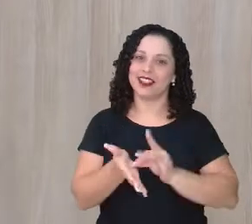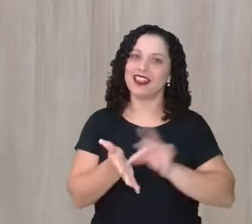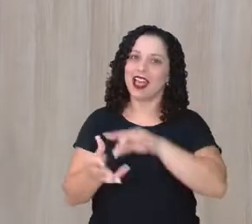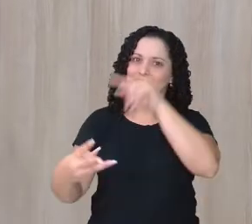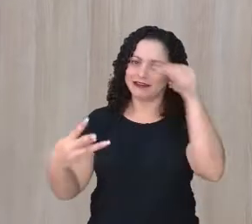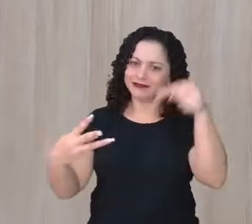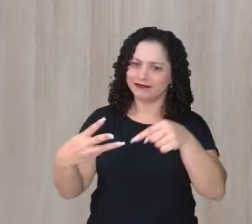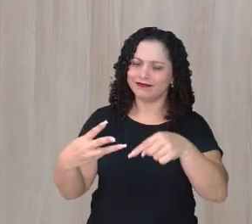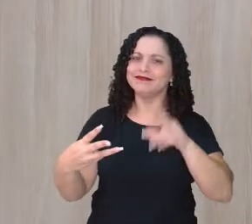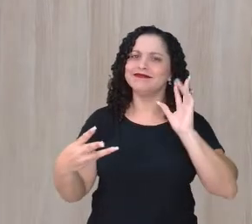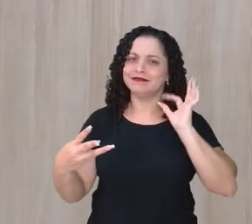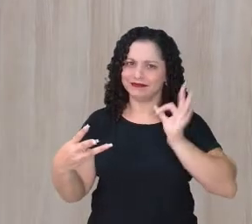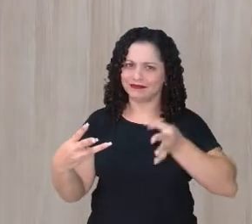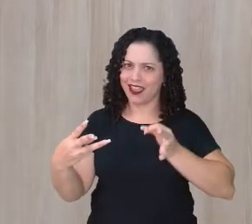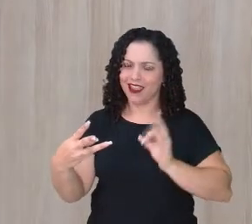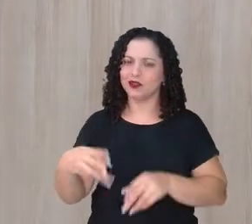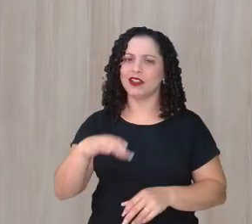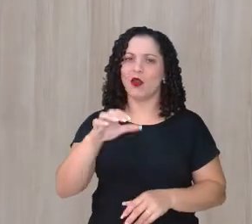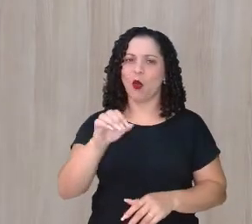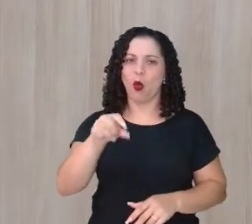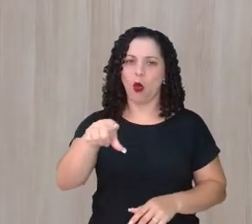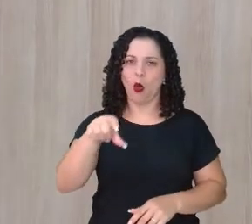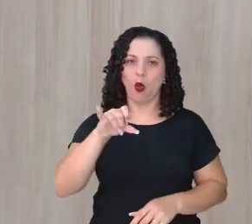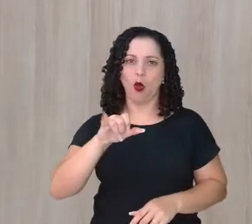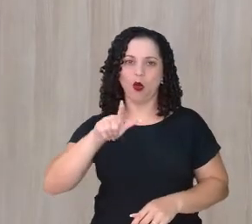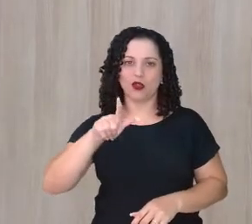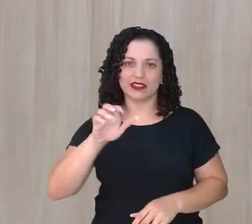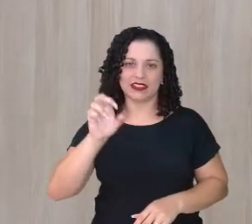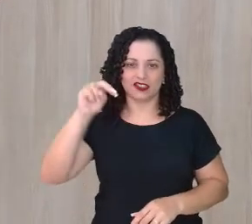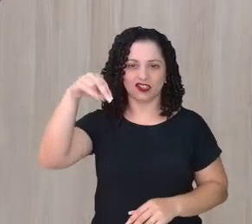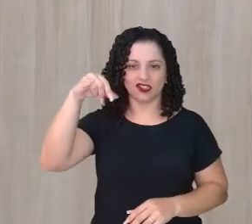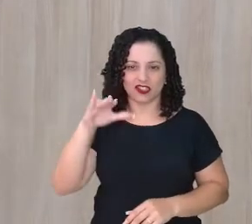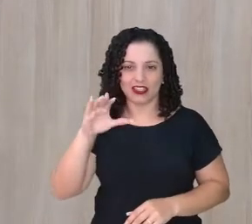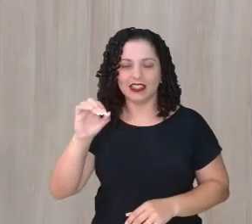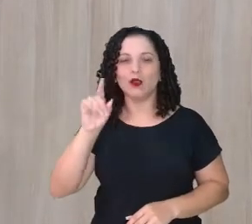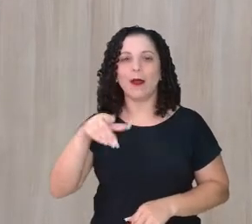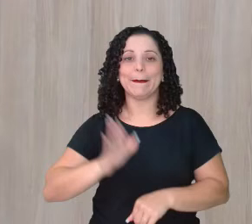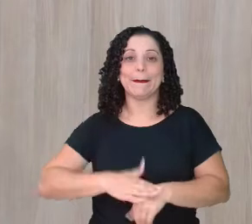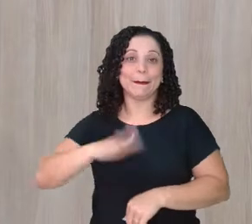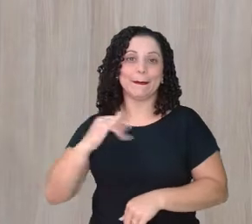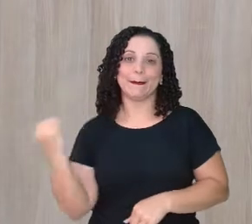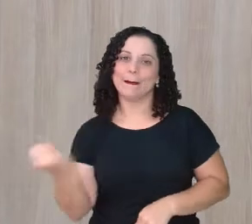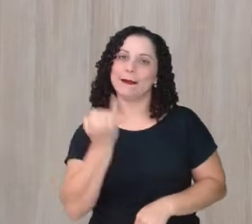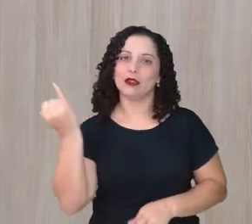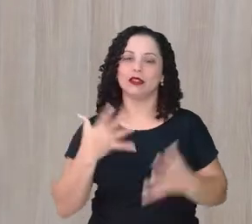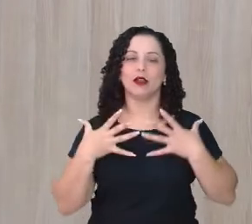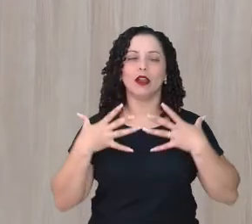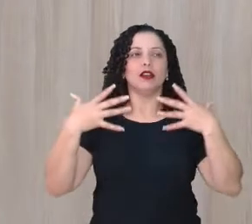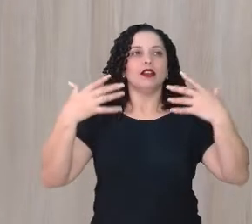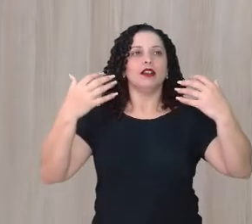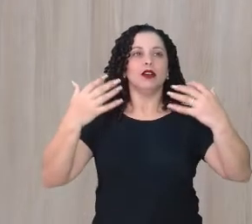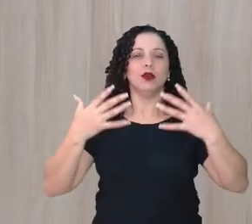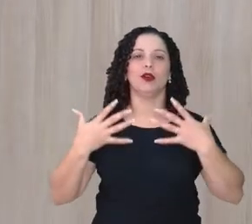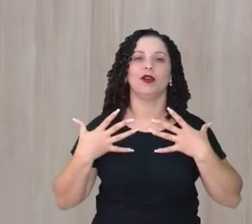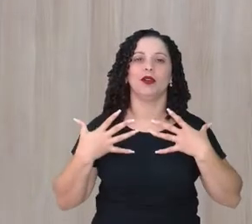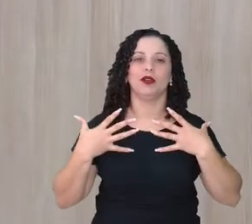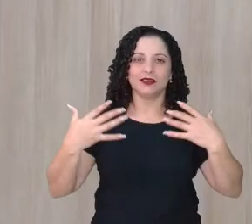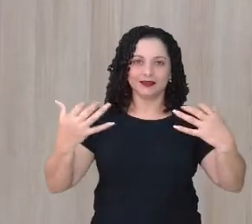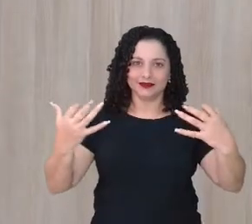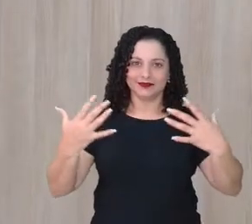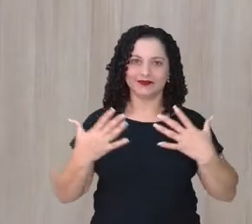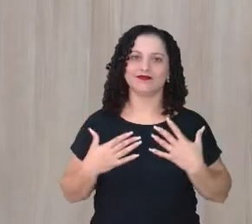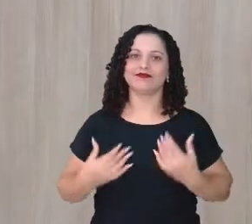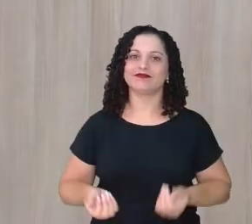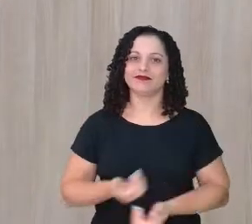importante para a nossa respiração é sim o gás oxigênio, a nossa e da maioria dos seres vivos.